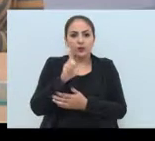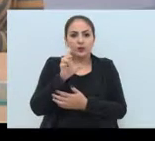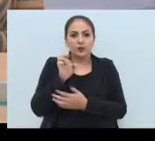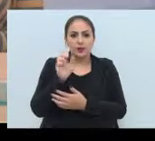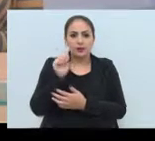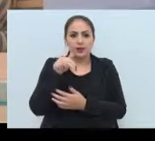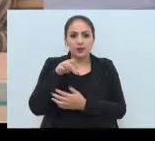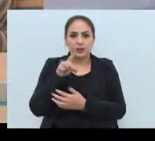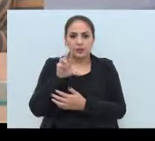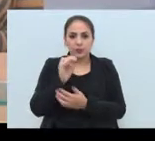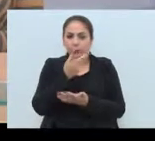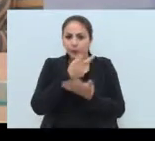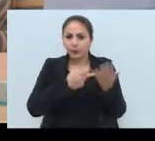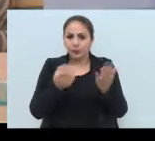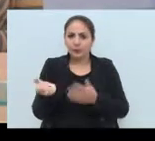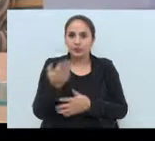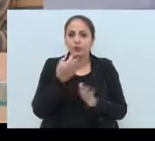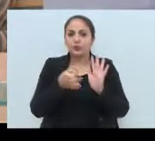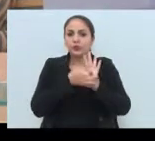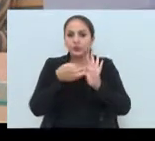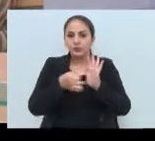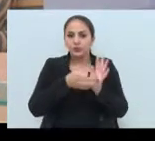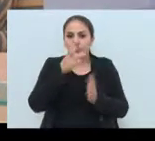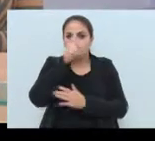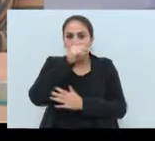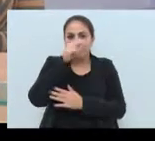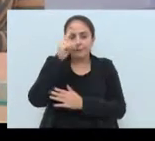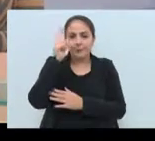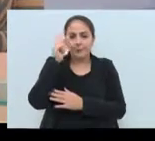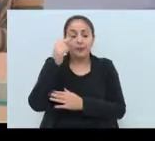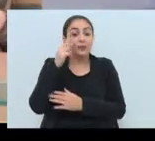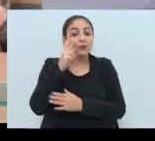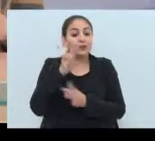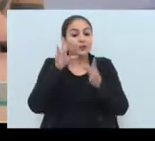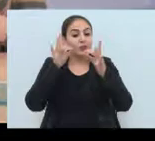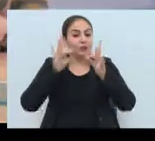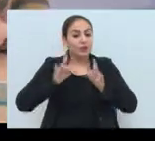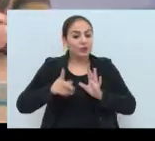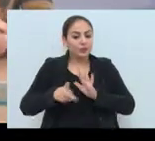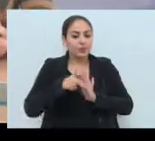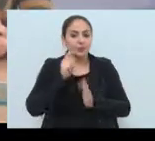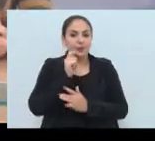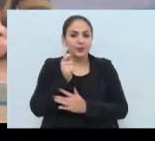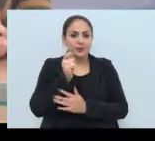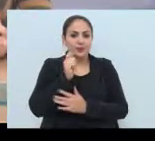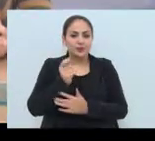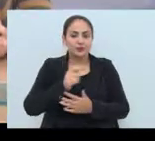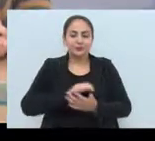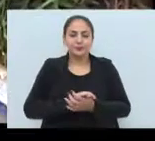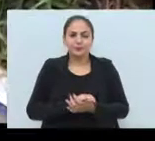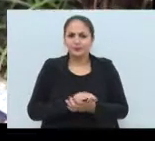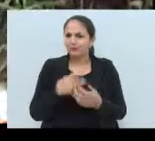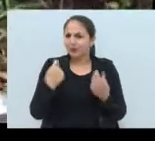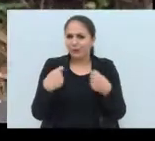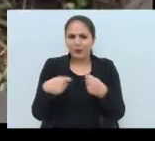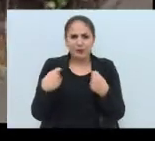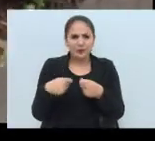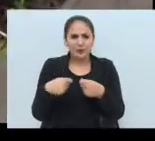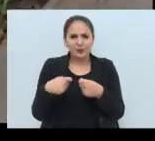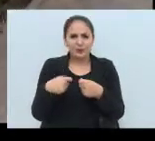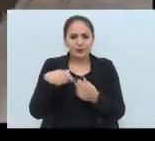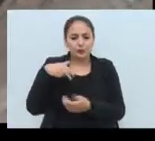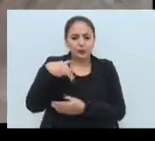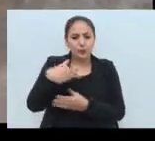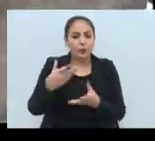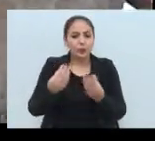vereador Leandro Rosso protocolou uma nova indicação ao Executivo. Veja os detalhes na reportagem. Não precisa